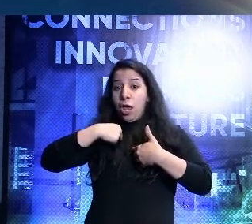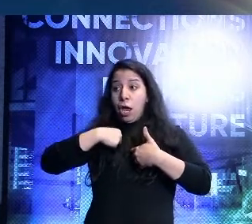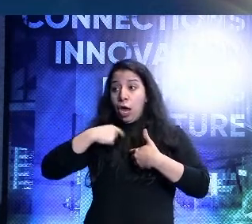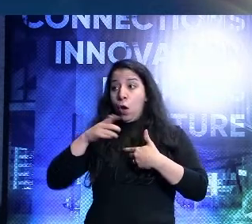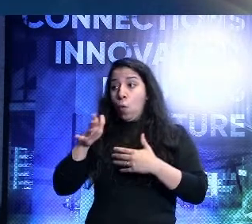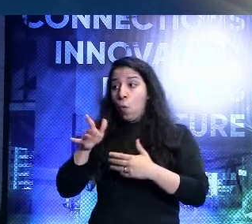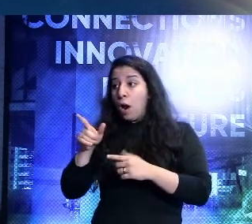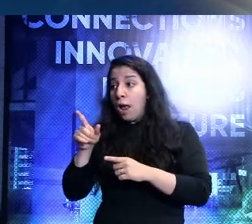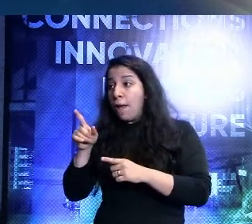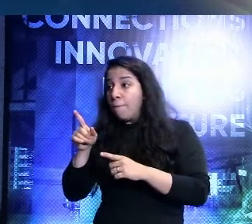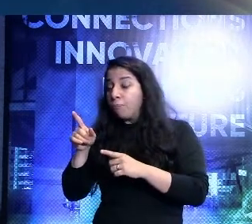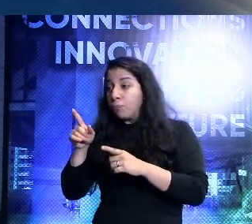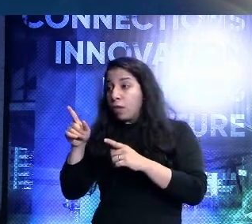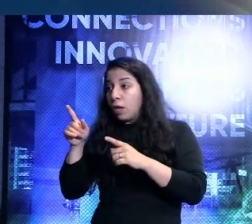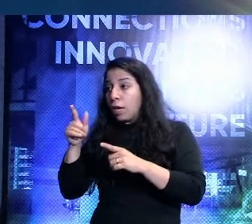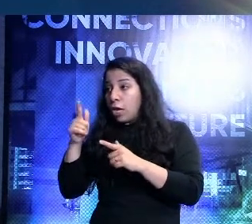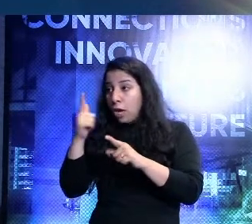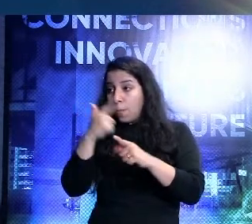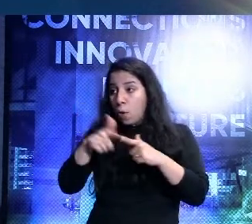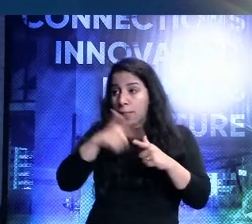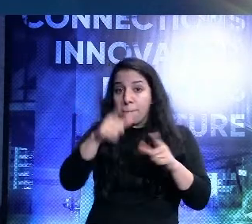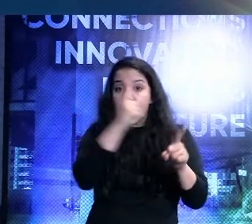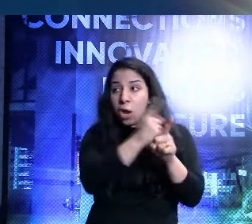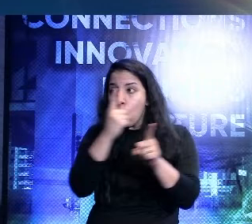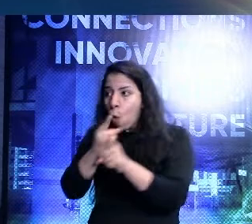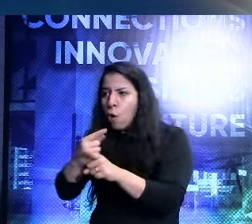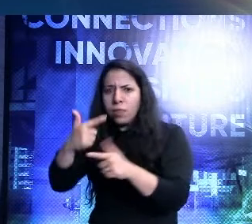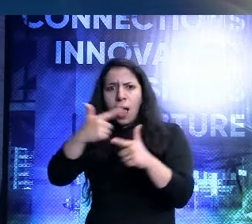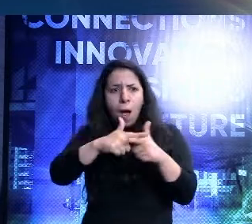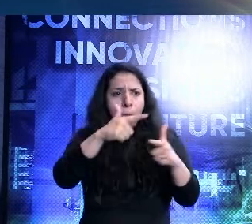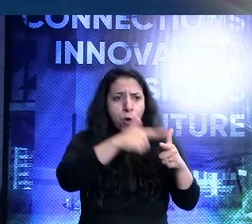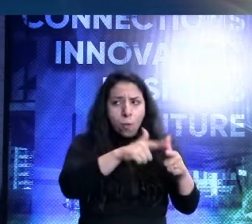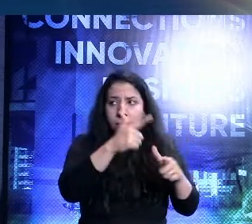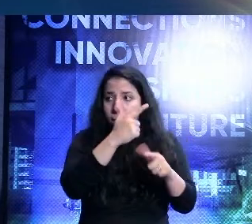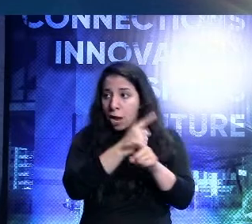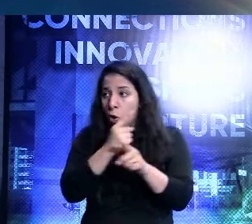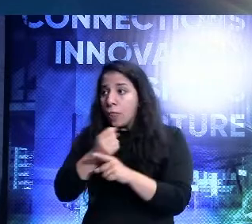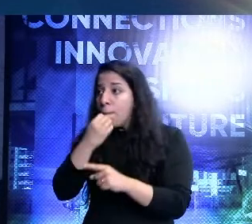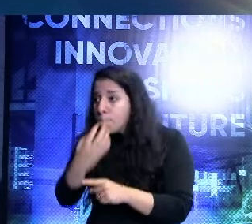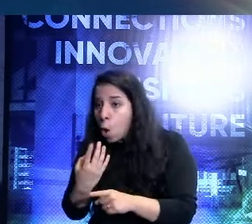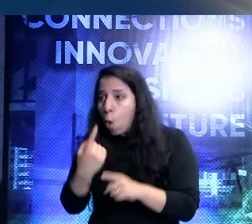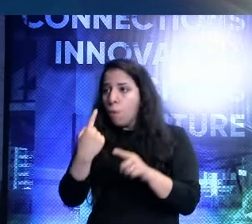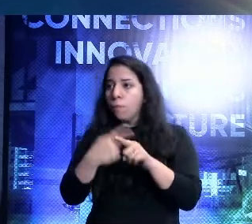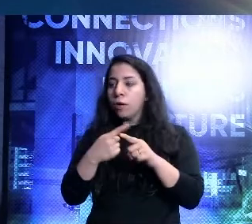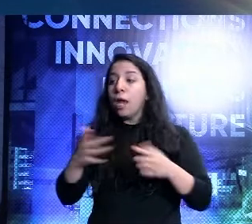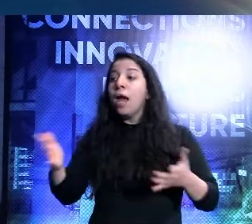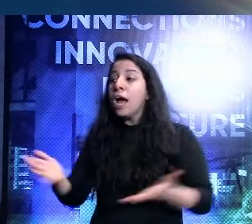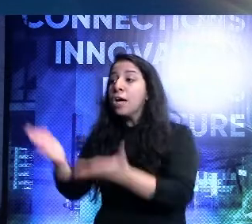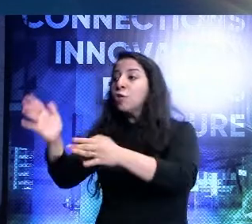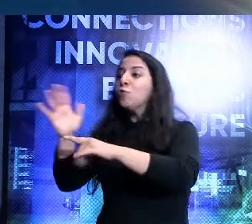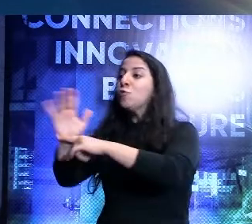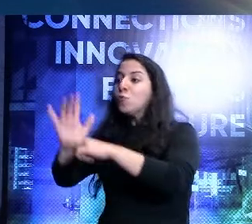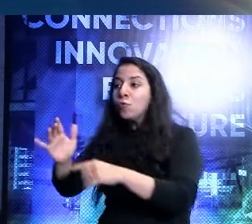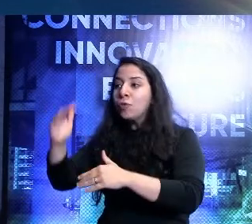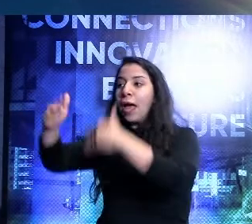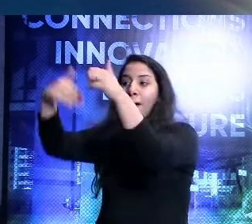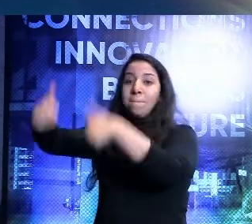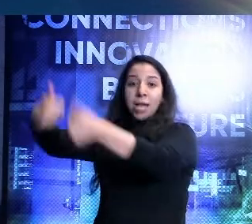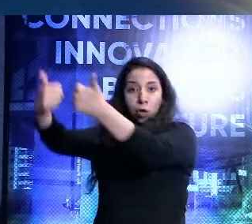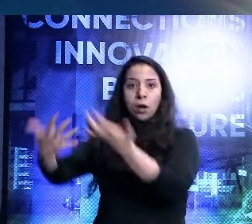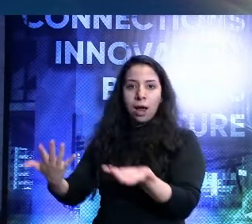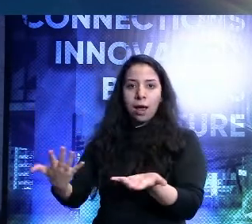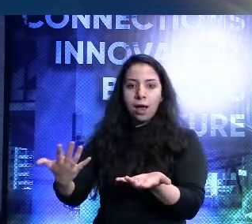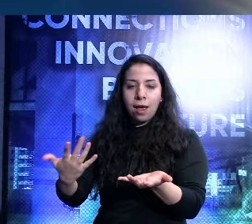boa e não uma coisa que você vai ser demitido? Porque se você enxerga problema, tem para onde melhorar. E o